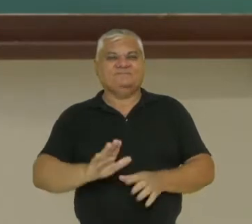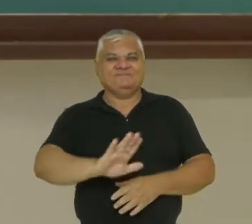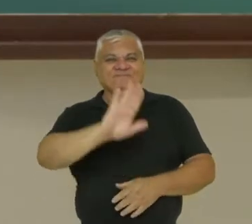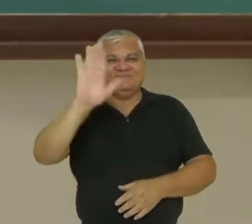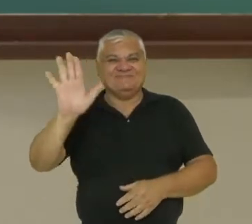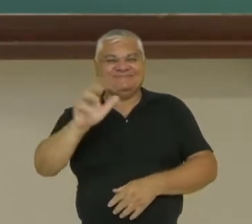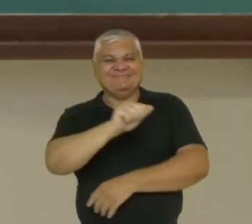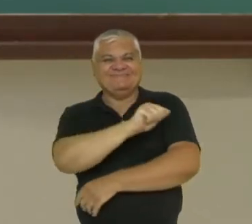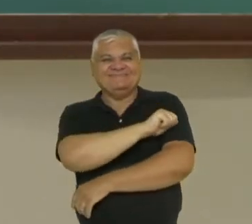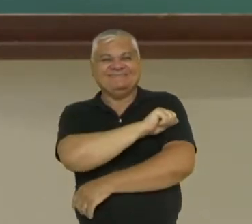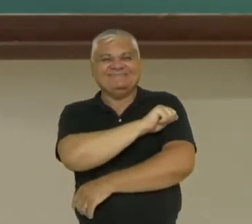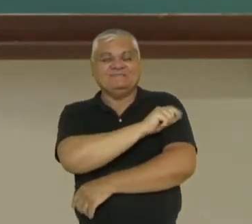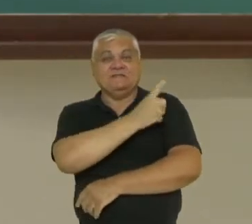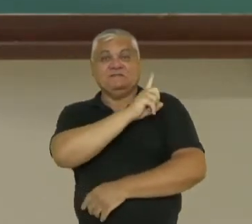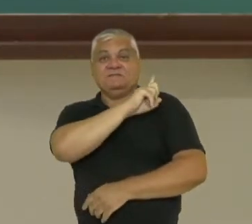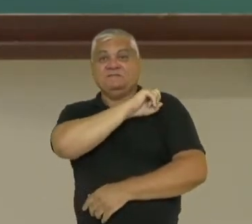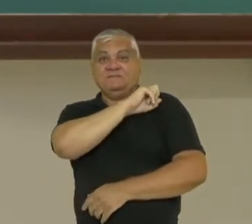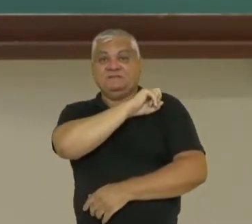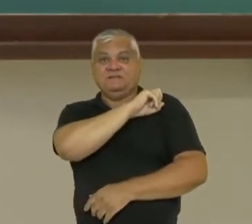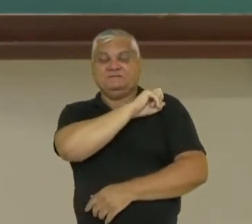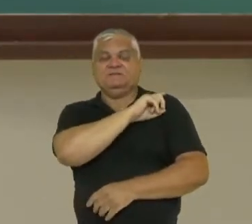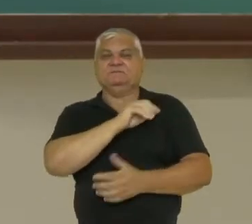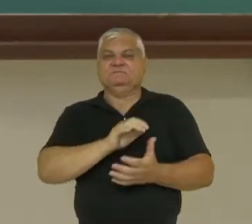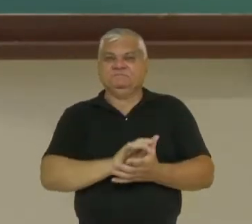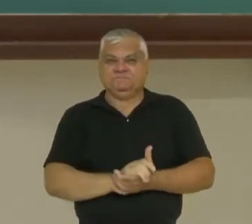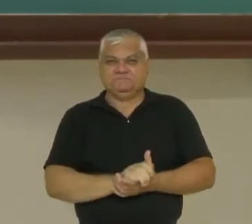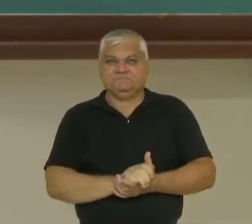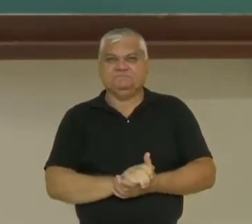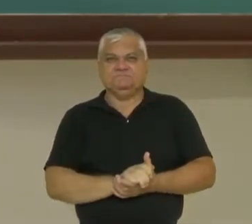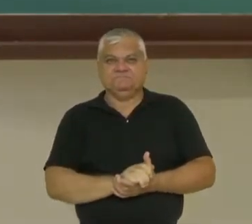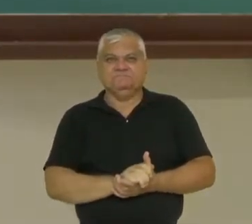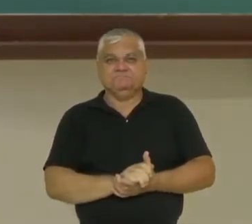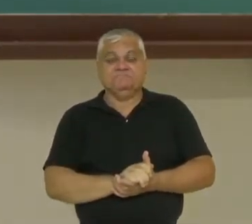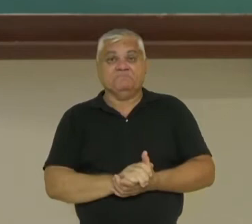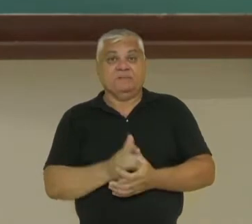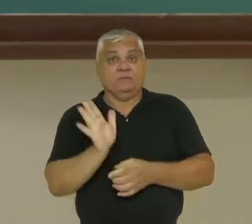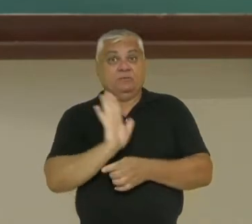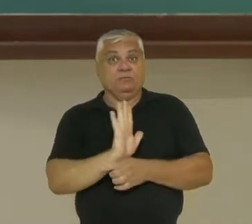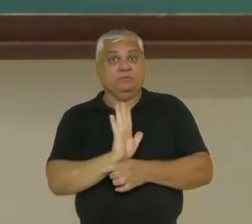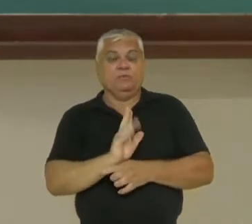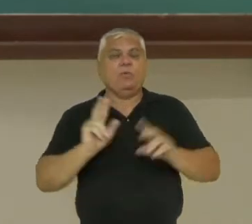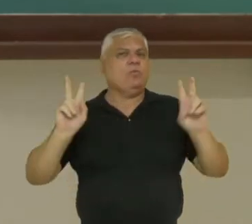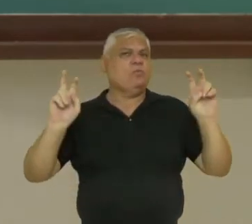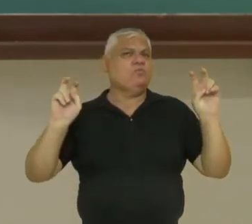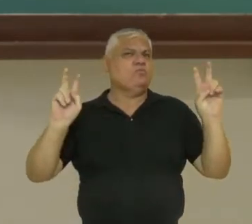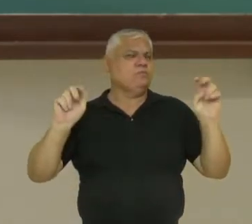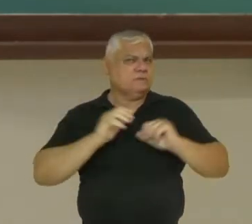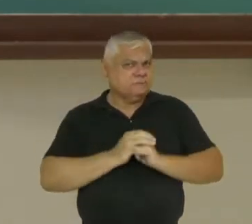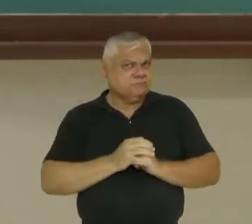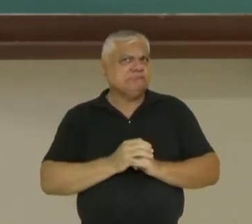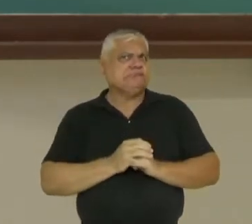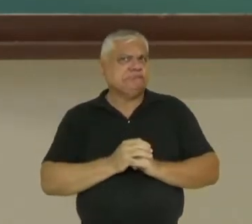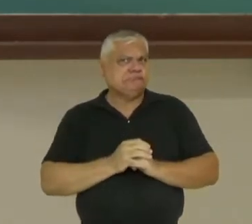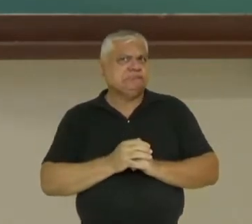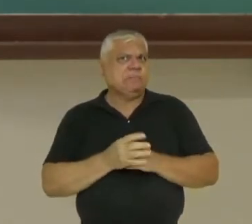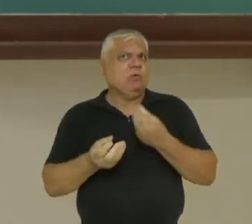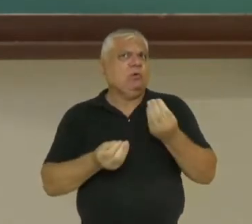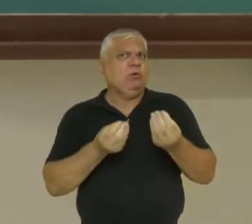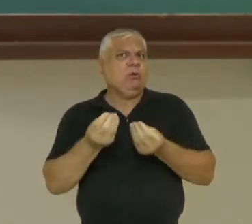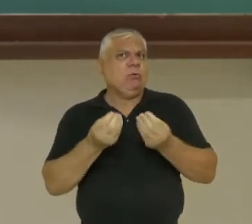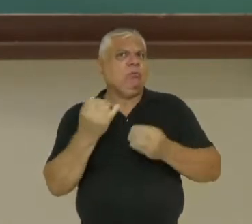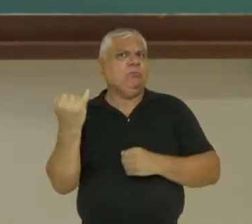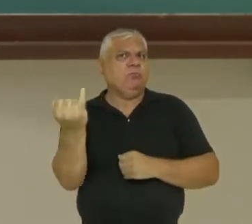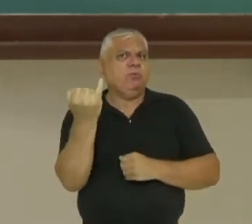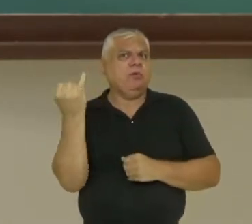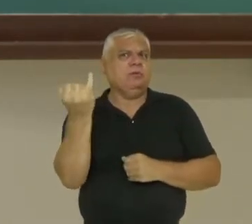Olá, estudantes da primeira série do ensino médio. Nesse vídeo nós vamos conversar sobre a